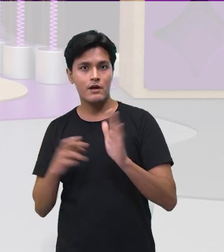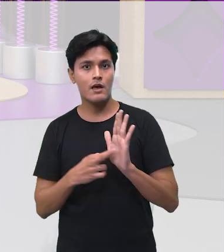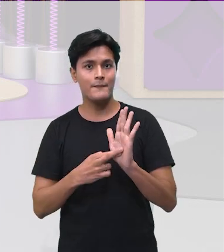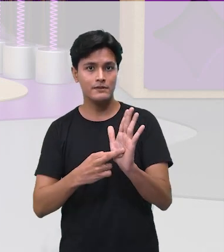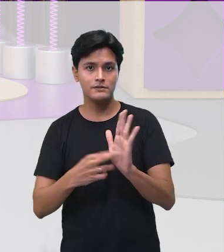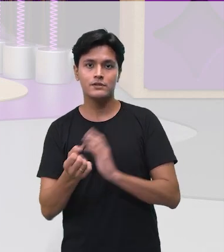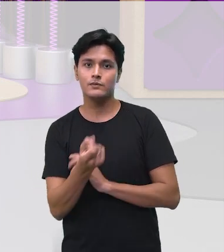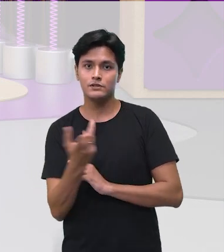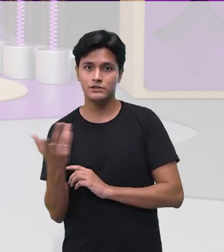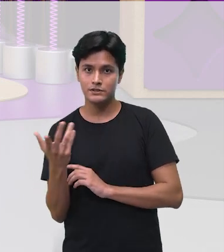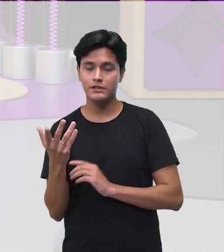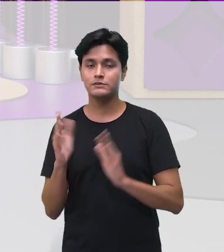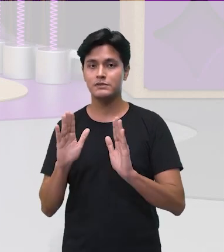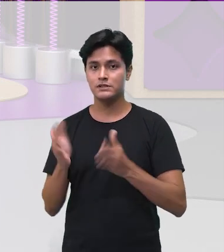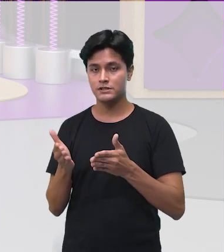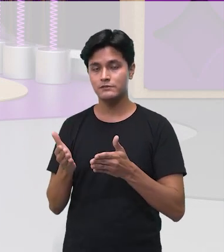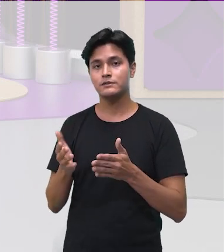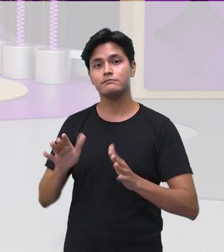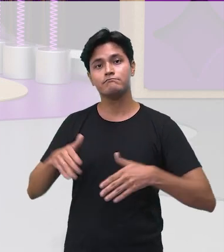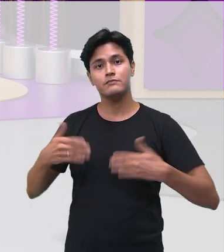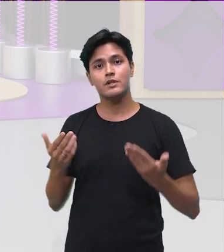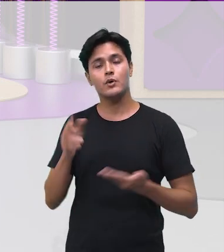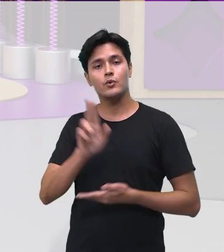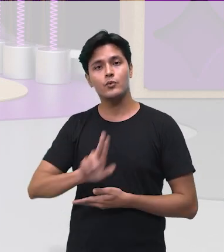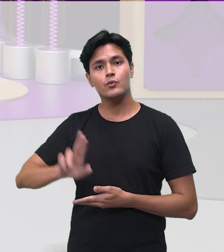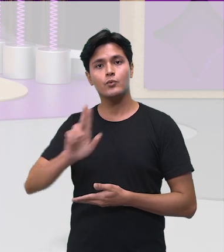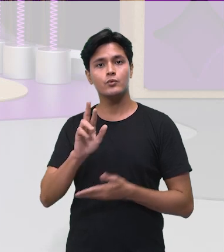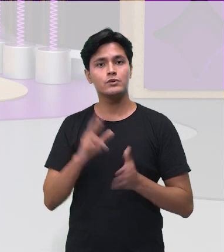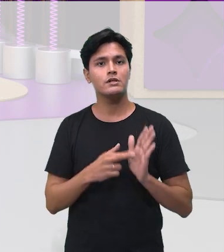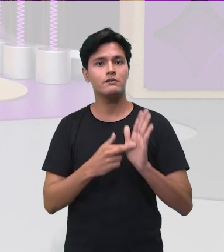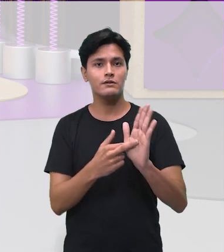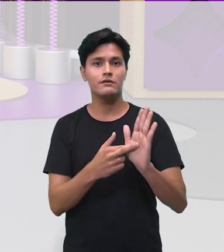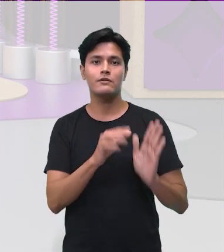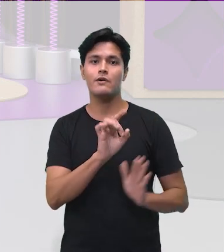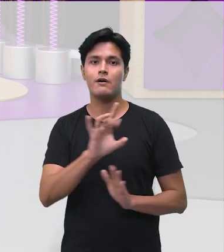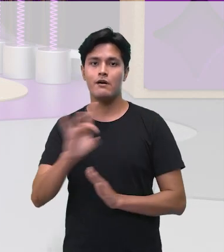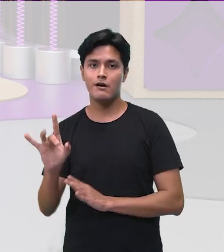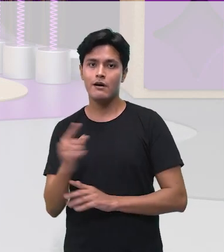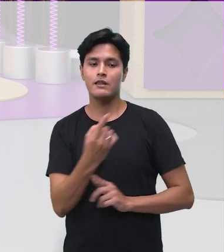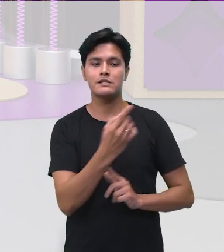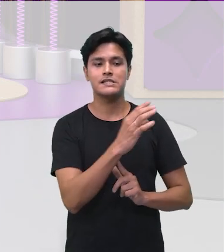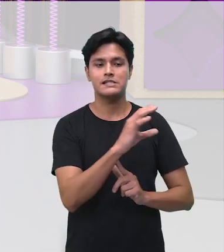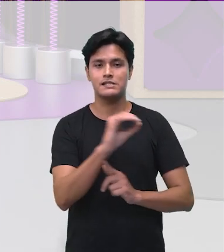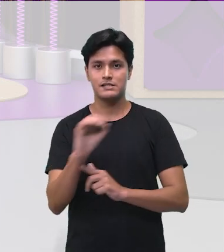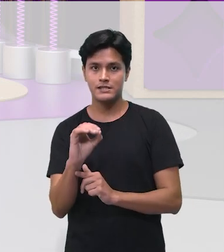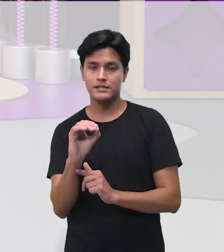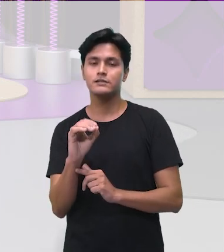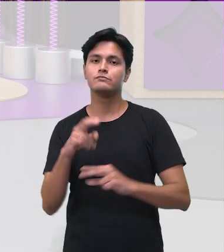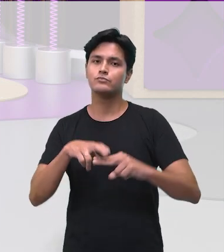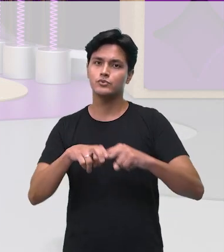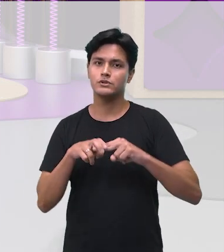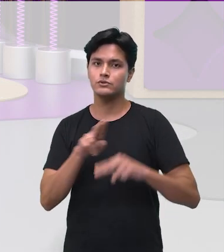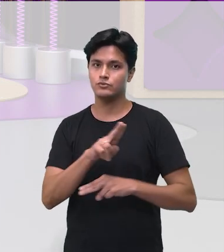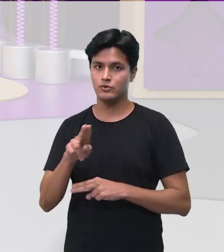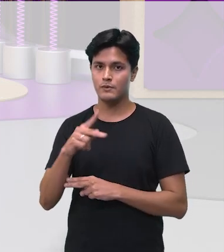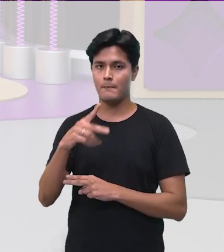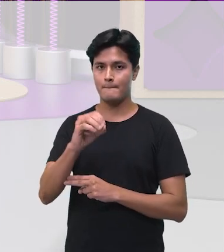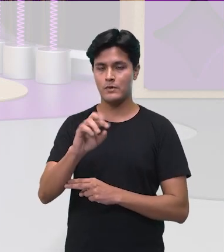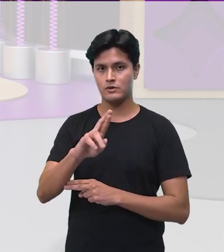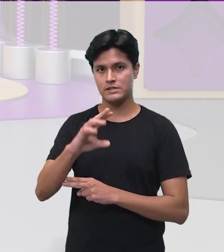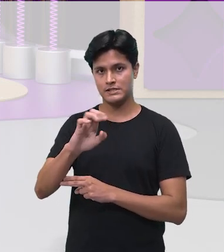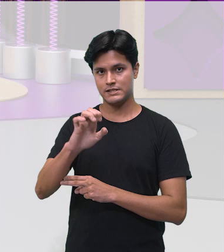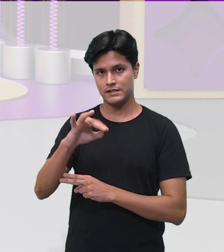a gente usa aí um referencial a cada 100. Por isso que o nome diz porcentagem, porque é uma